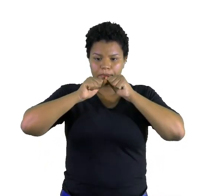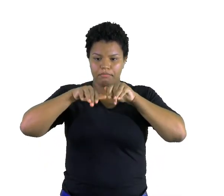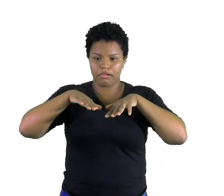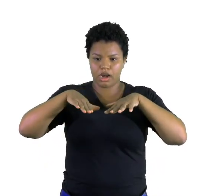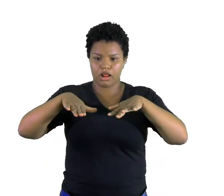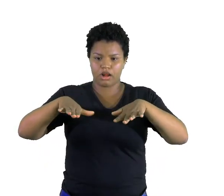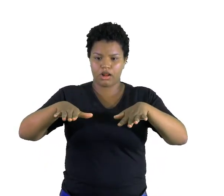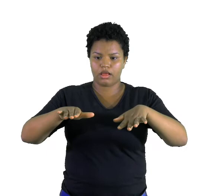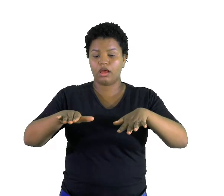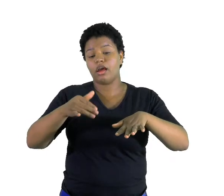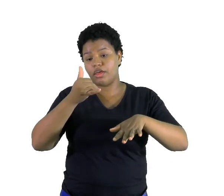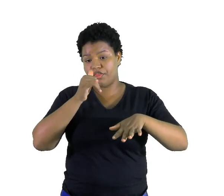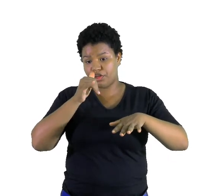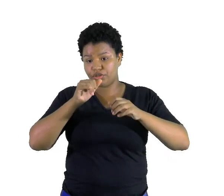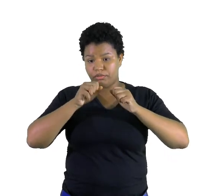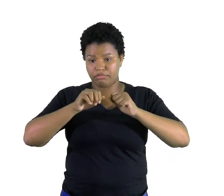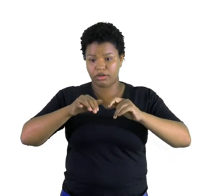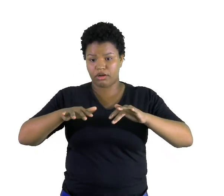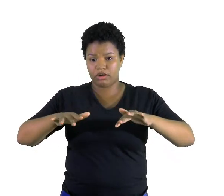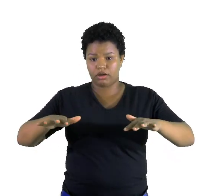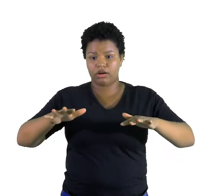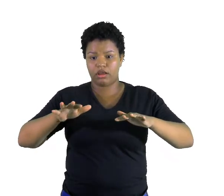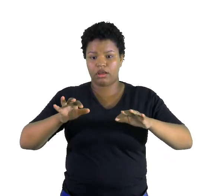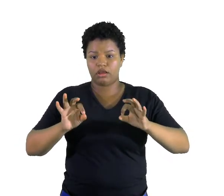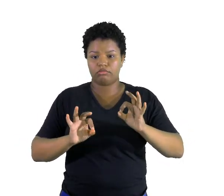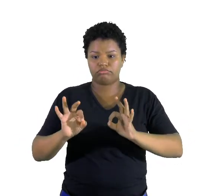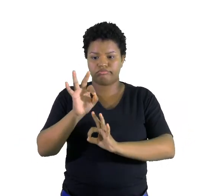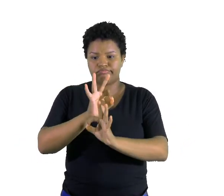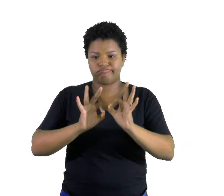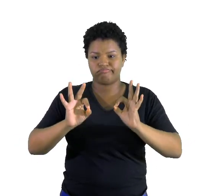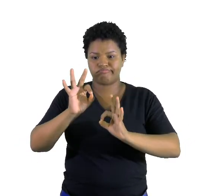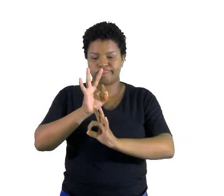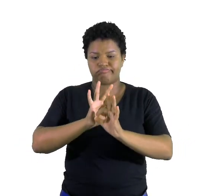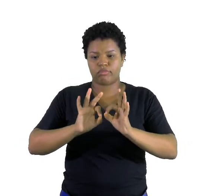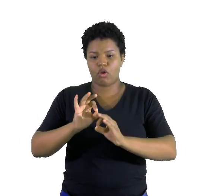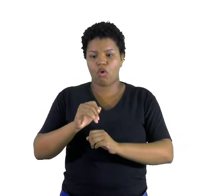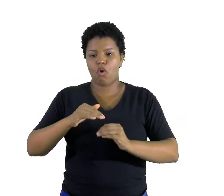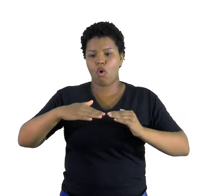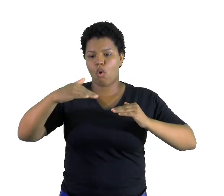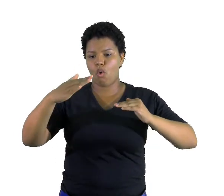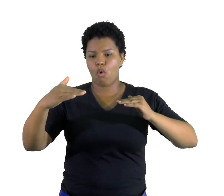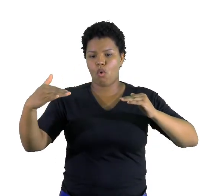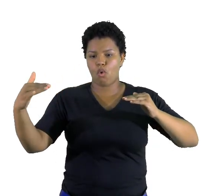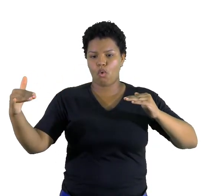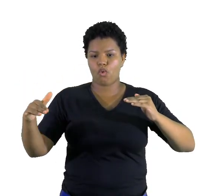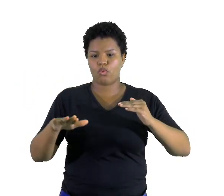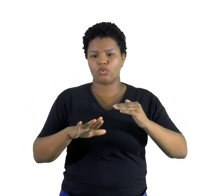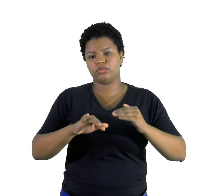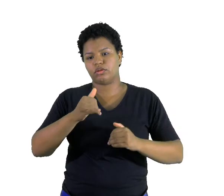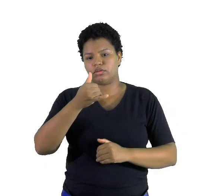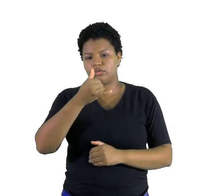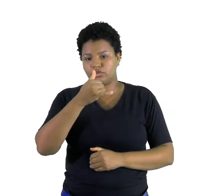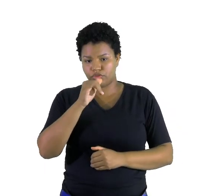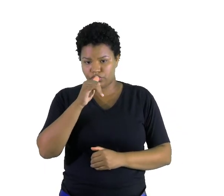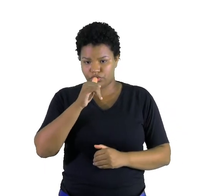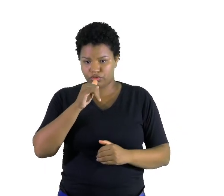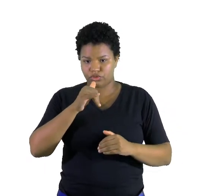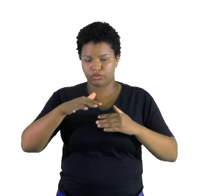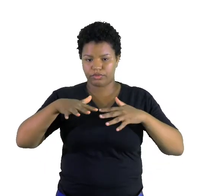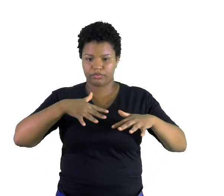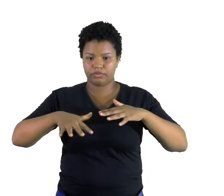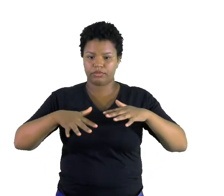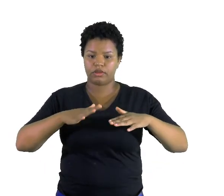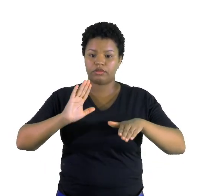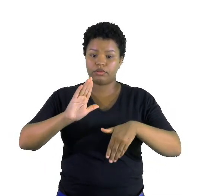deslocamento de energia por meio de partículas ou ondas eletromagnéticas em movimento. Esse processo pode ocorrer no